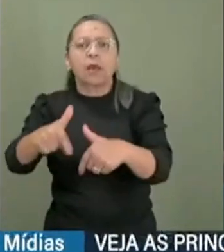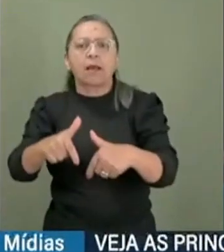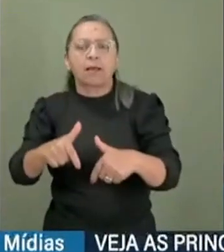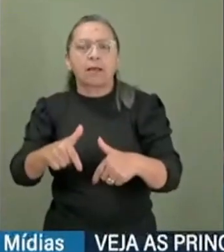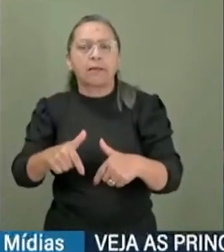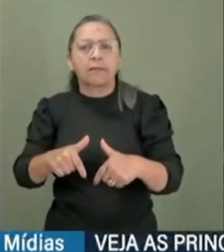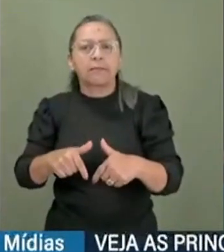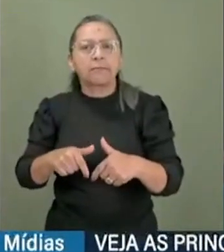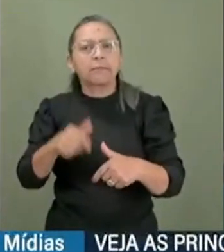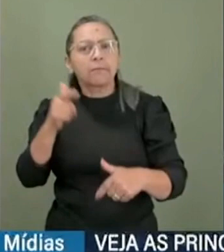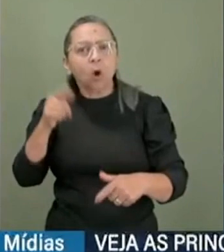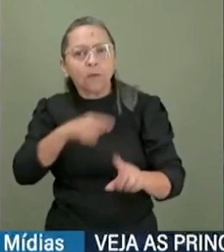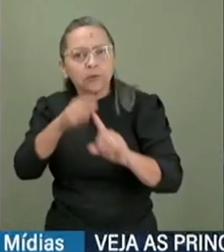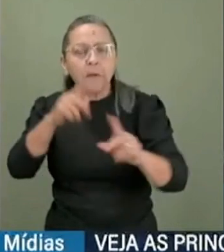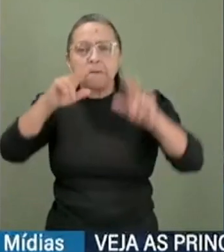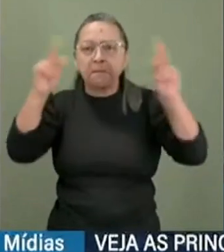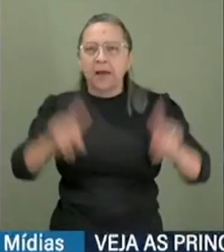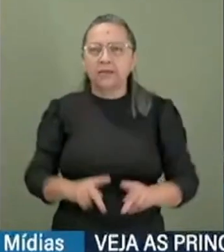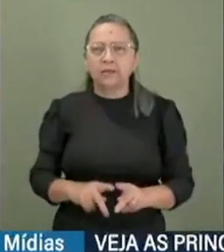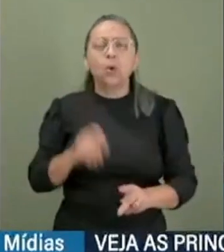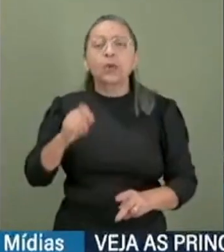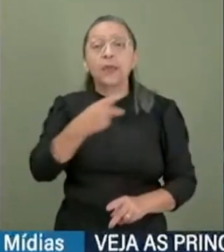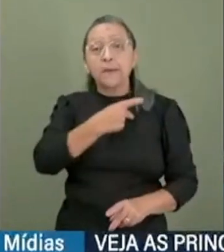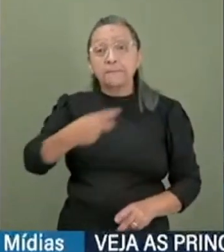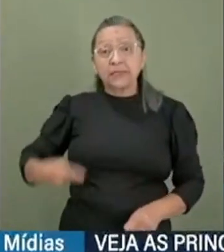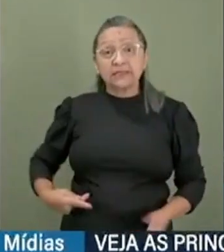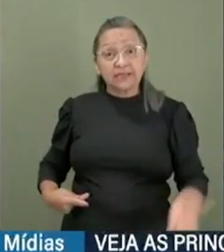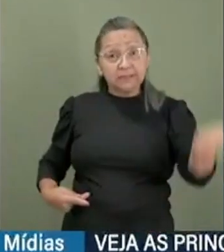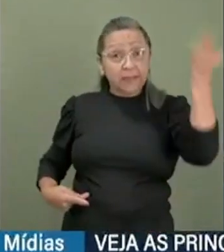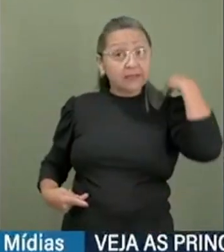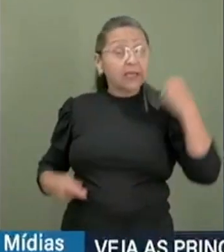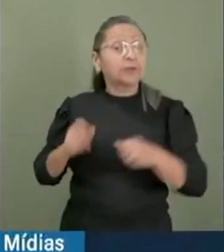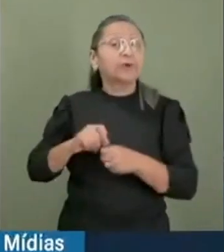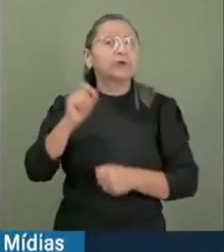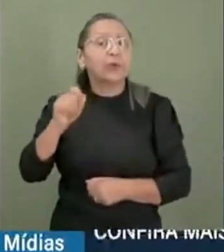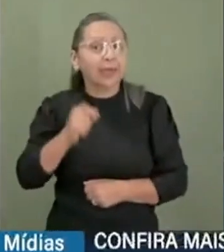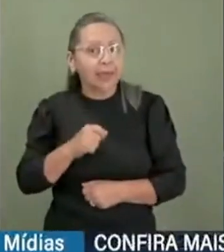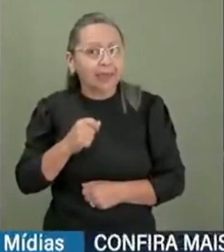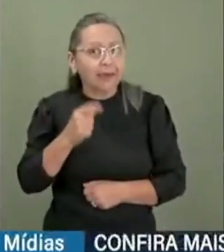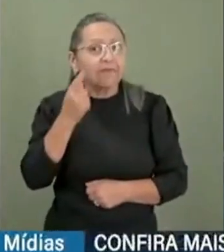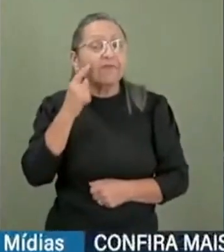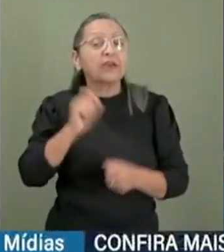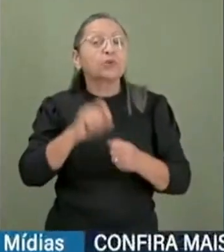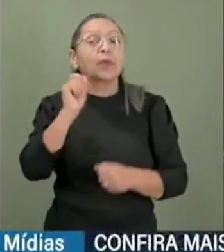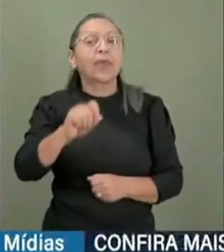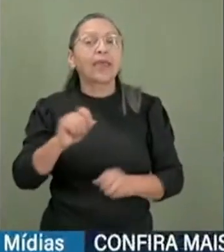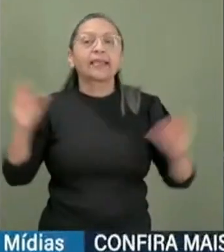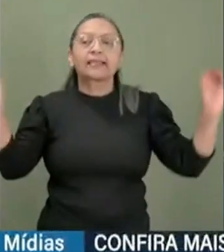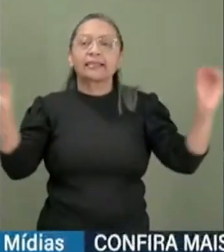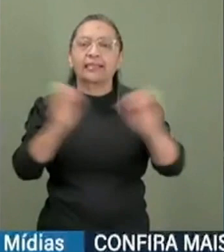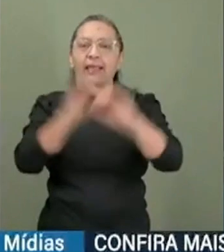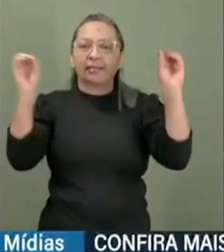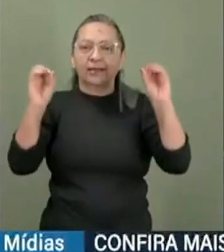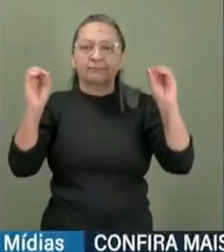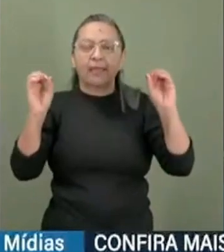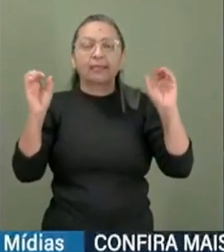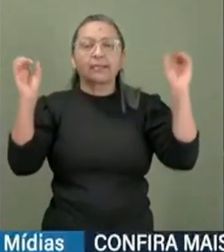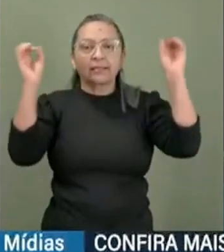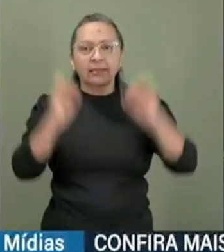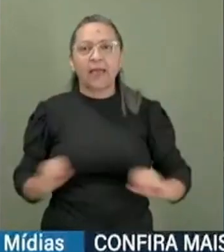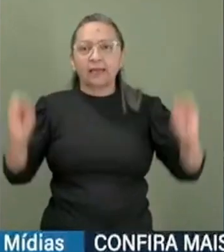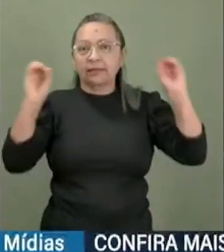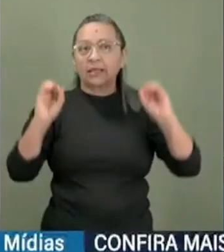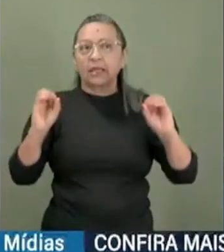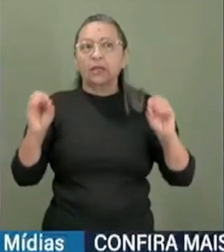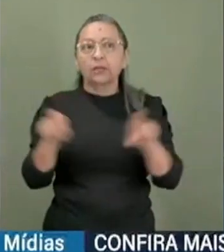passado para de alguma maneira contribuir com a paz naquela região absolutamente nada como Aliás